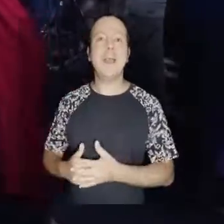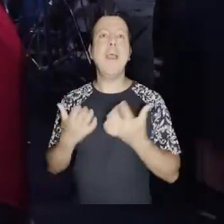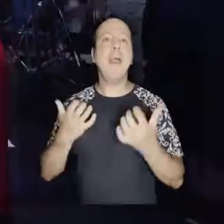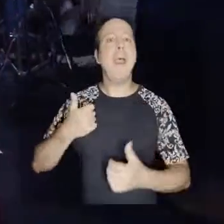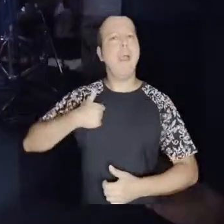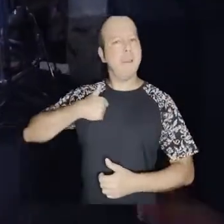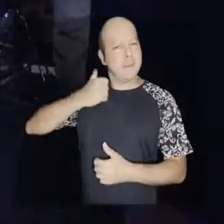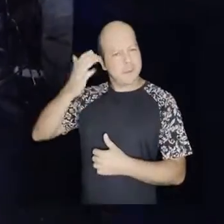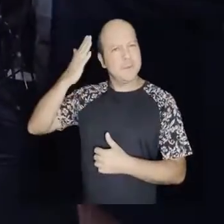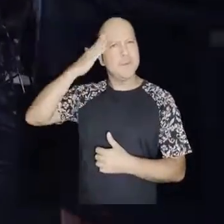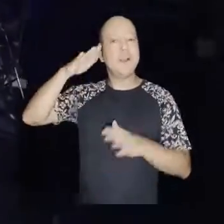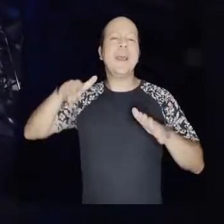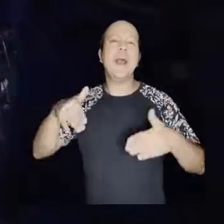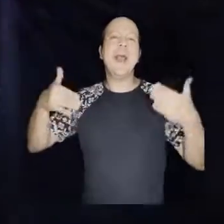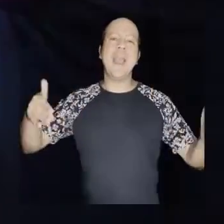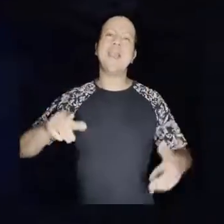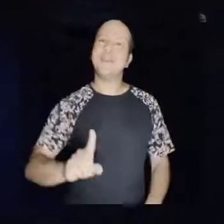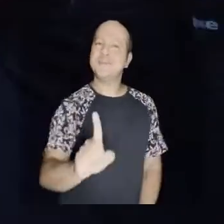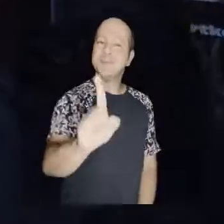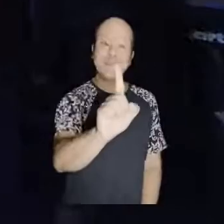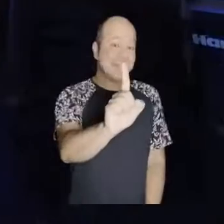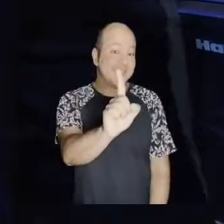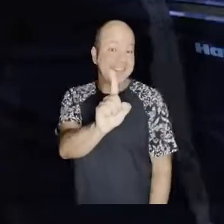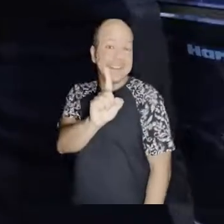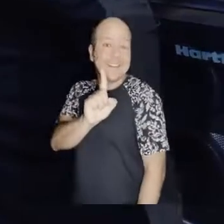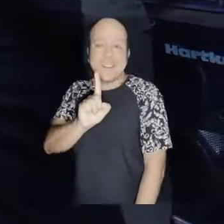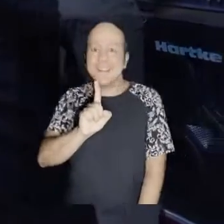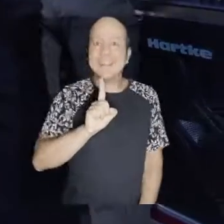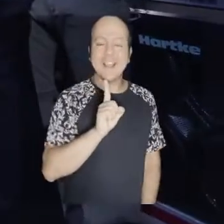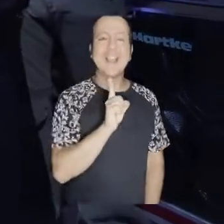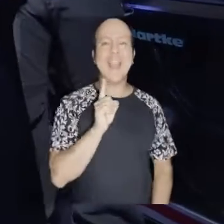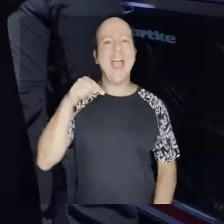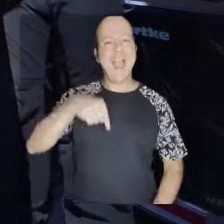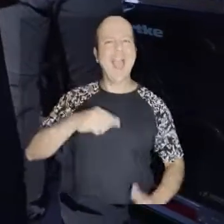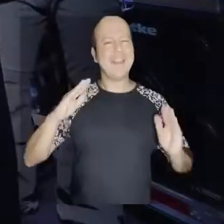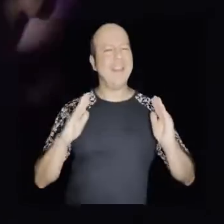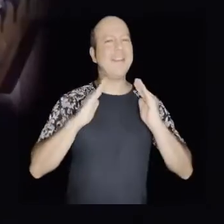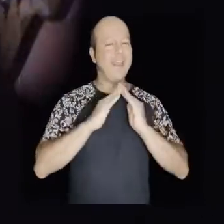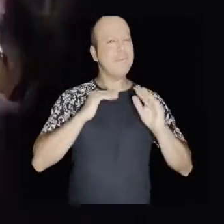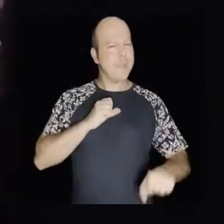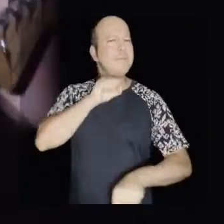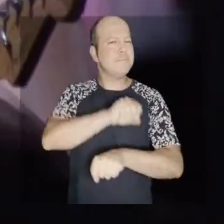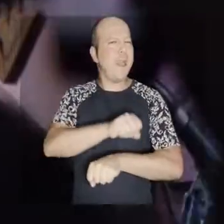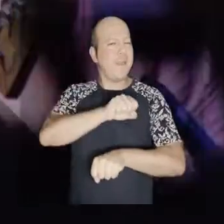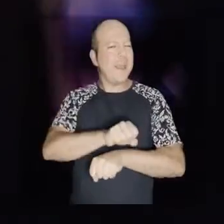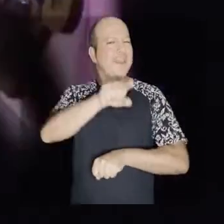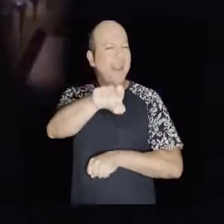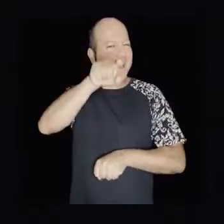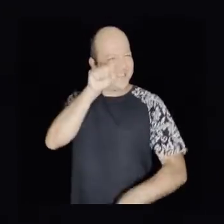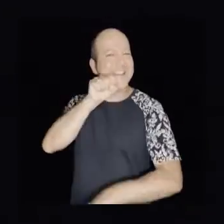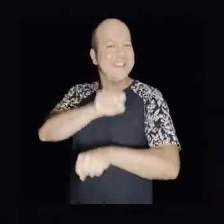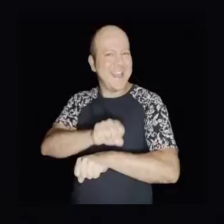Quero saber quando você vem. Aqui em casa, tô te esperando, tô